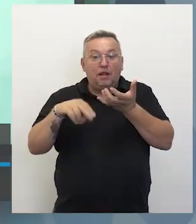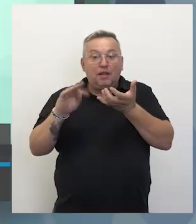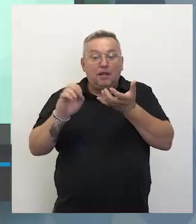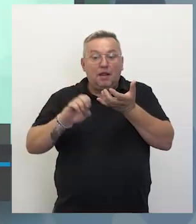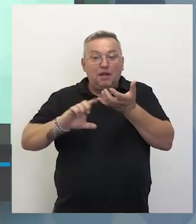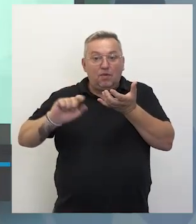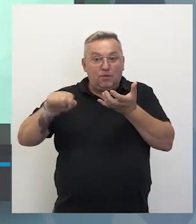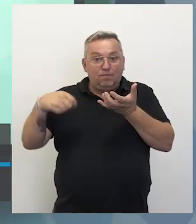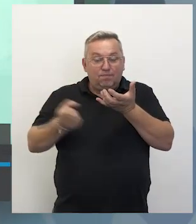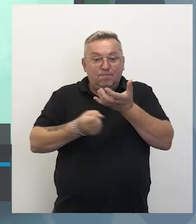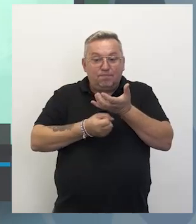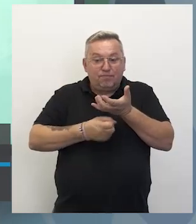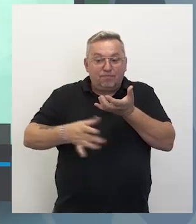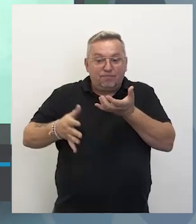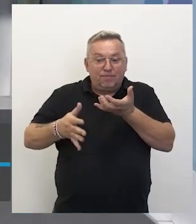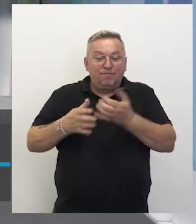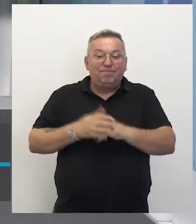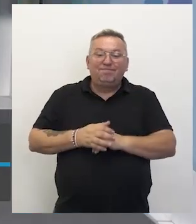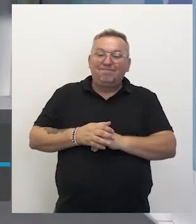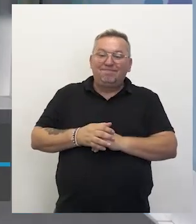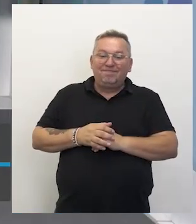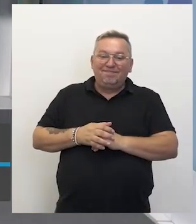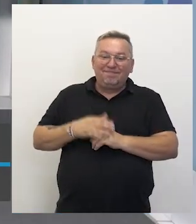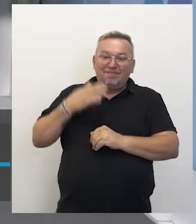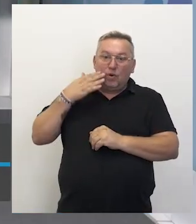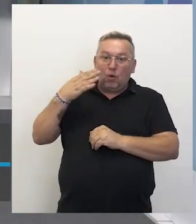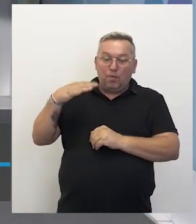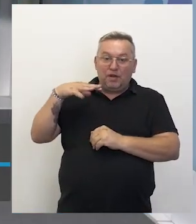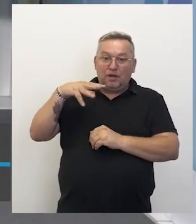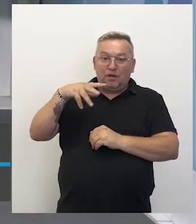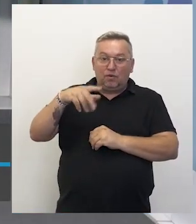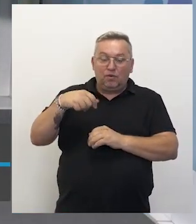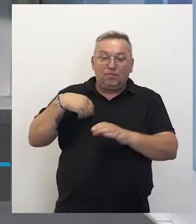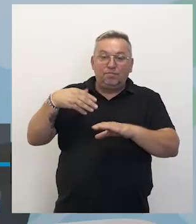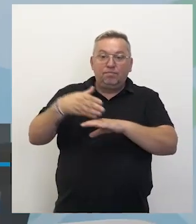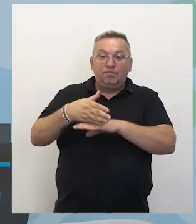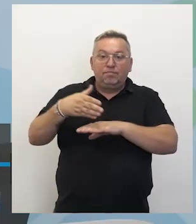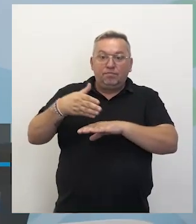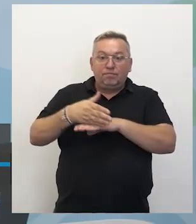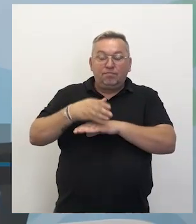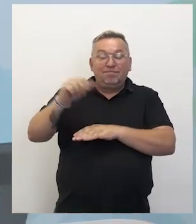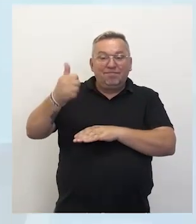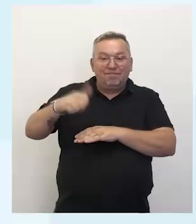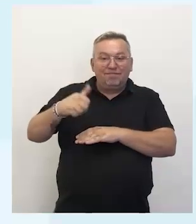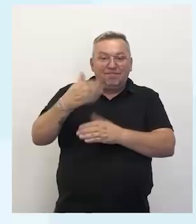vai dar o recadinho final. Obrigada a todos pela participação. Avaliem